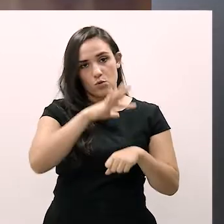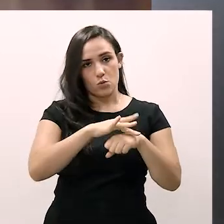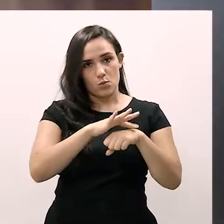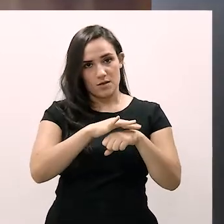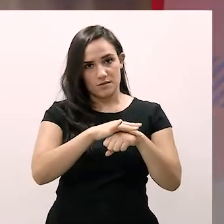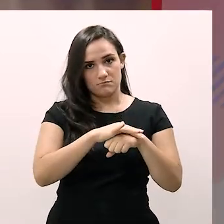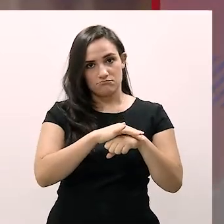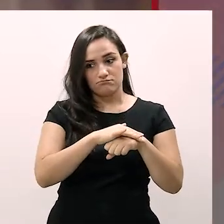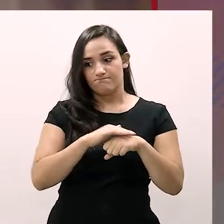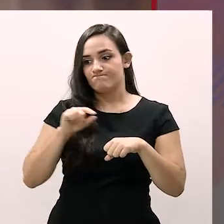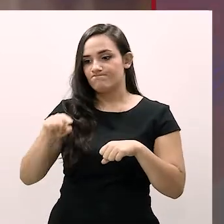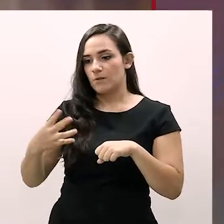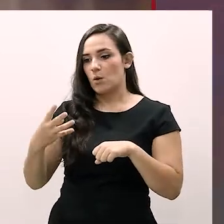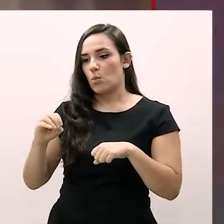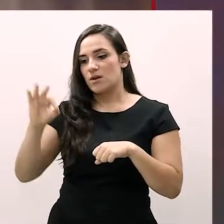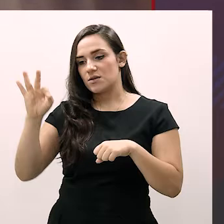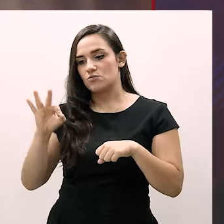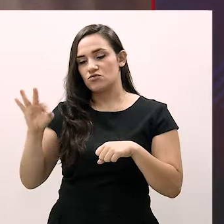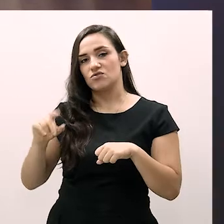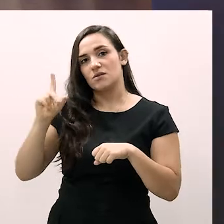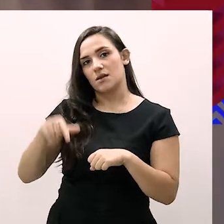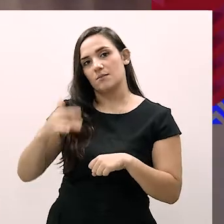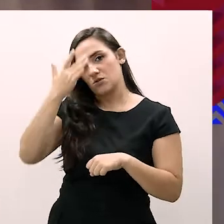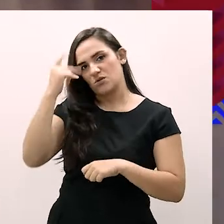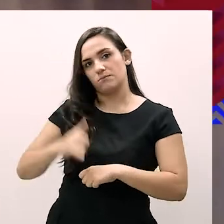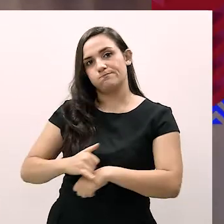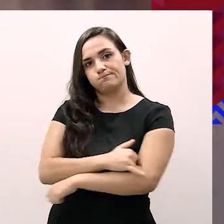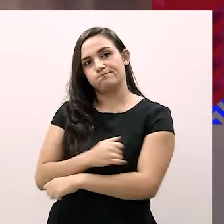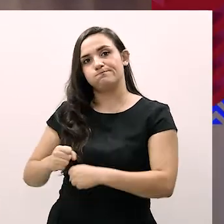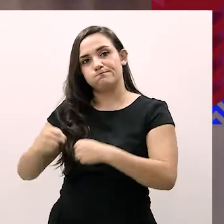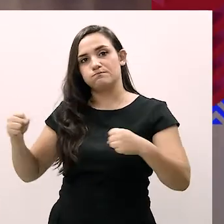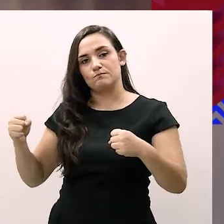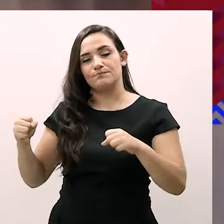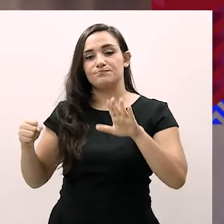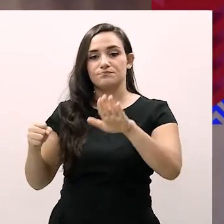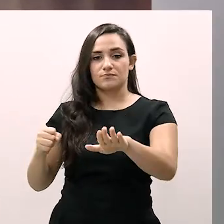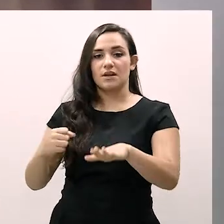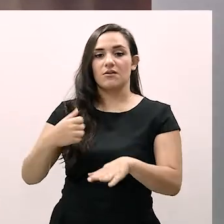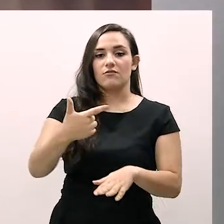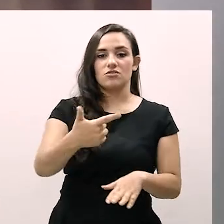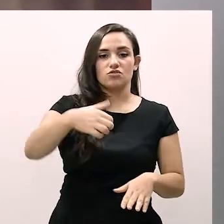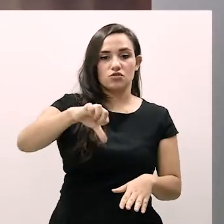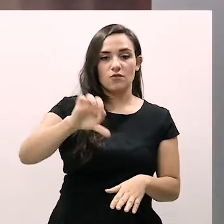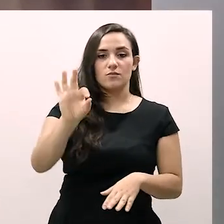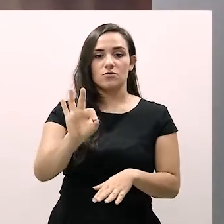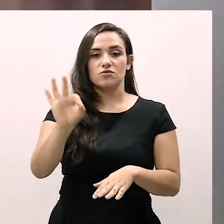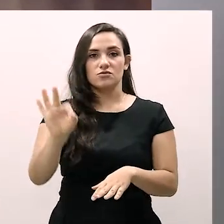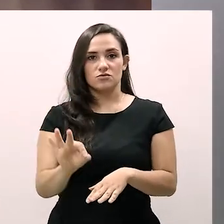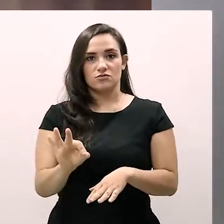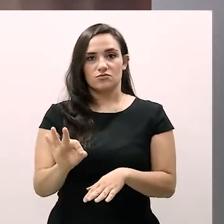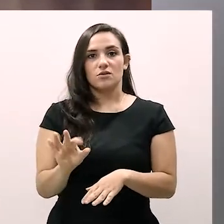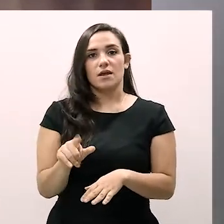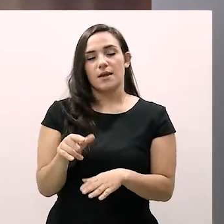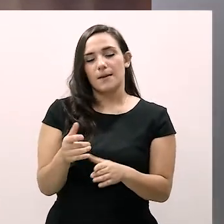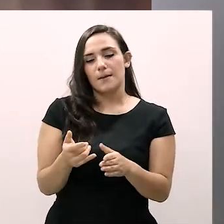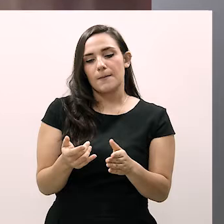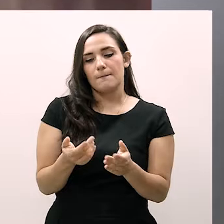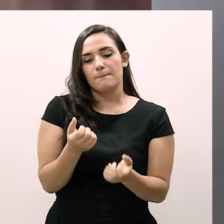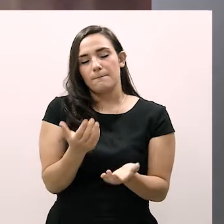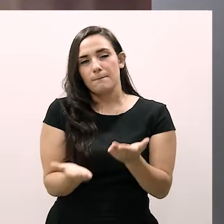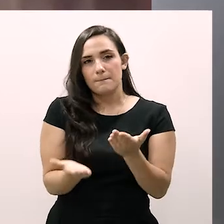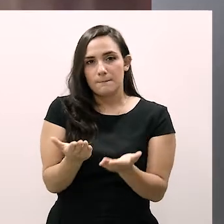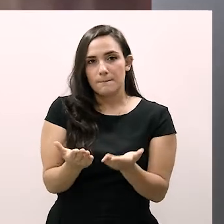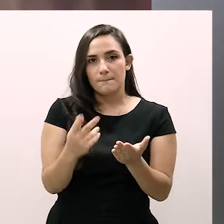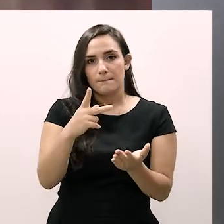40% eram obesos e 29% tinham sobrepeso. Ou seja, eu estou falando de